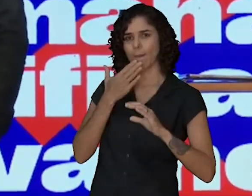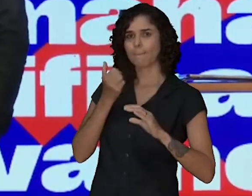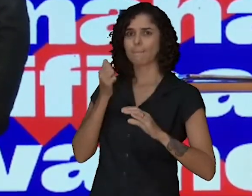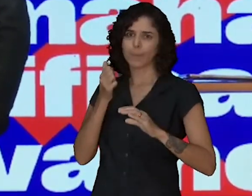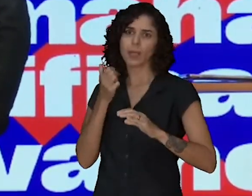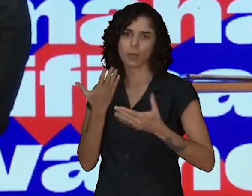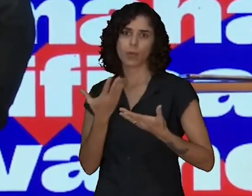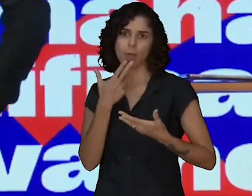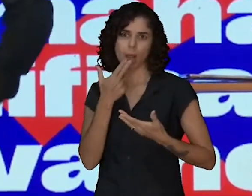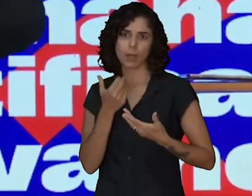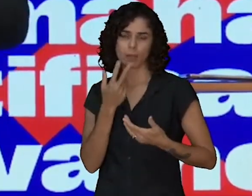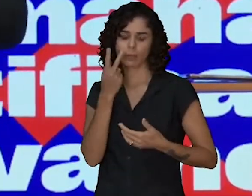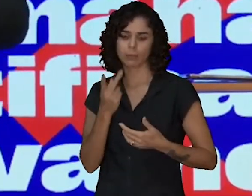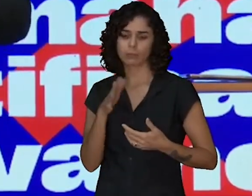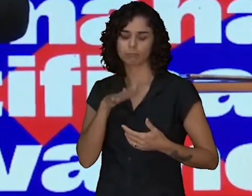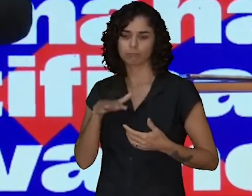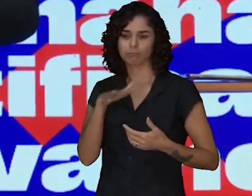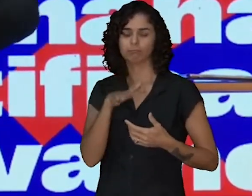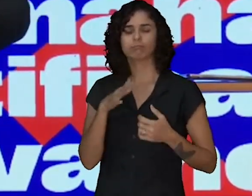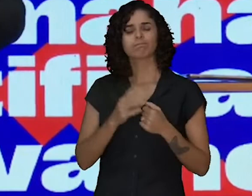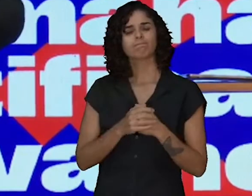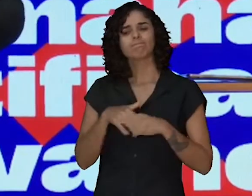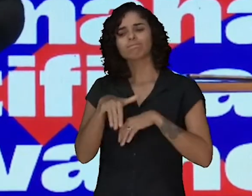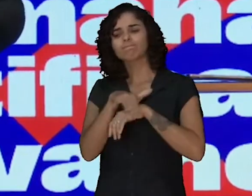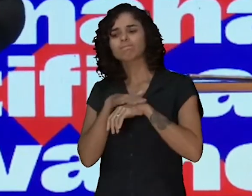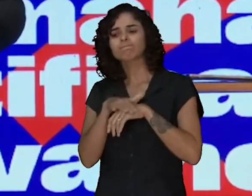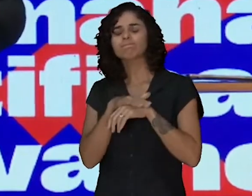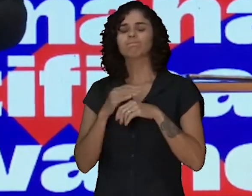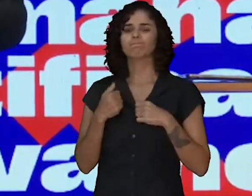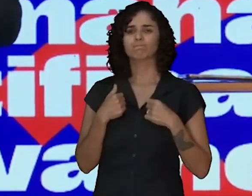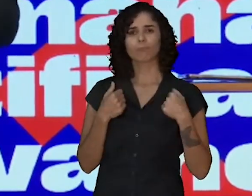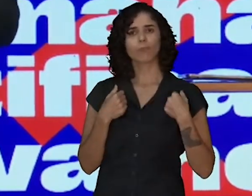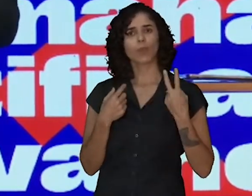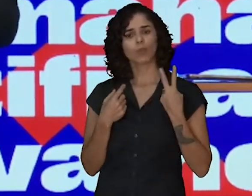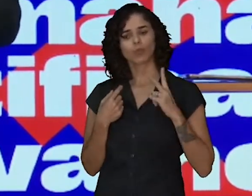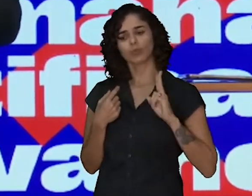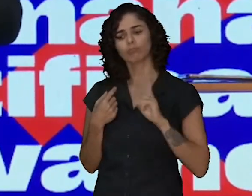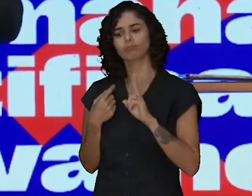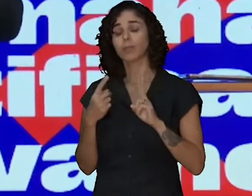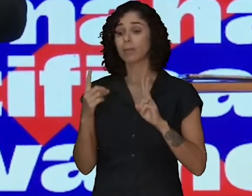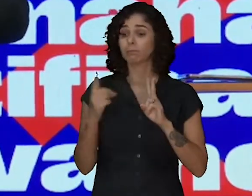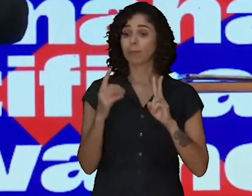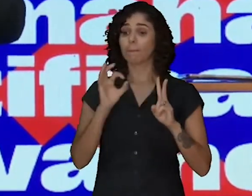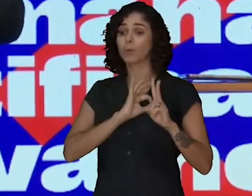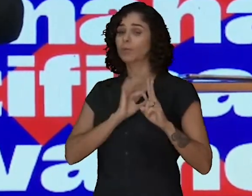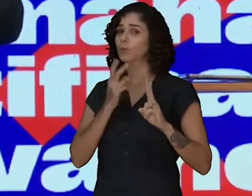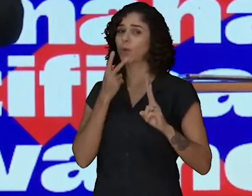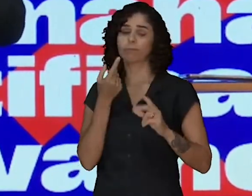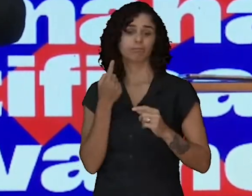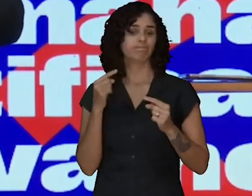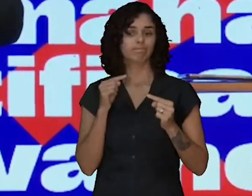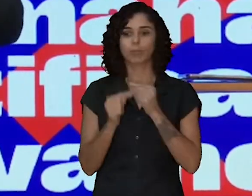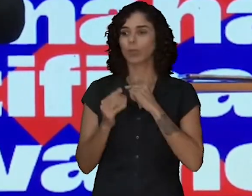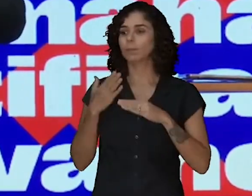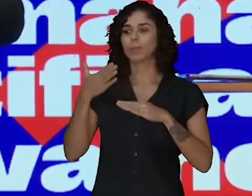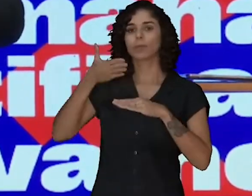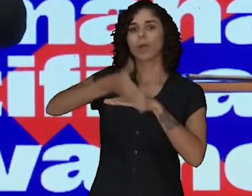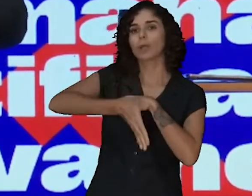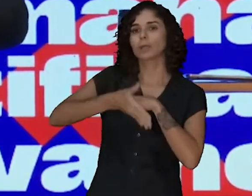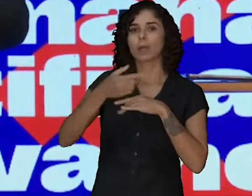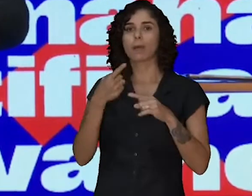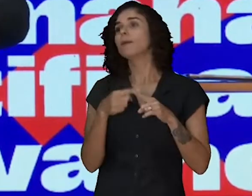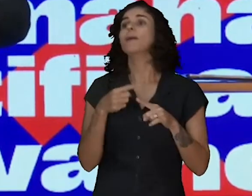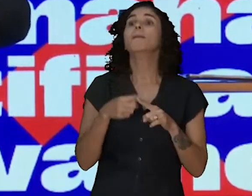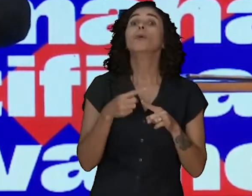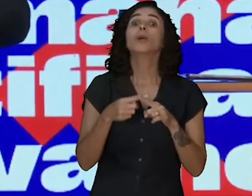no idioma, e nós fomos conversar e eles falaram, olha, não dá para passar, porque daqui para frente, nessa